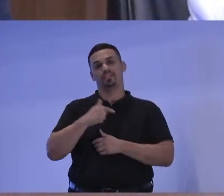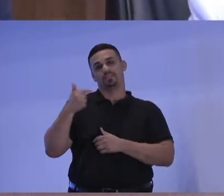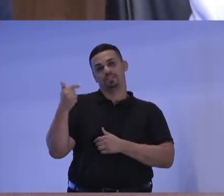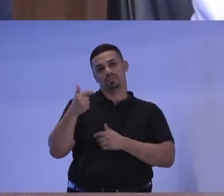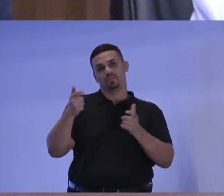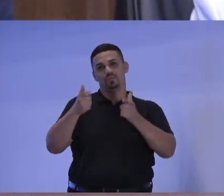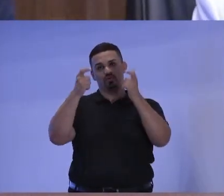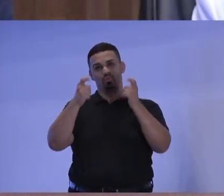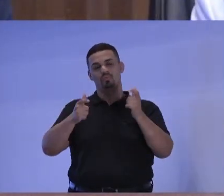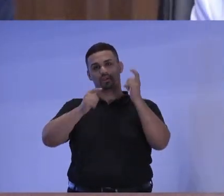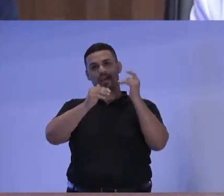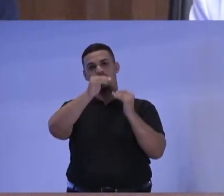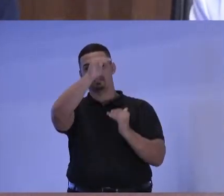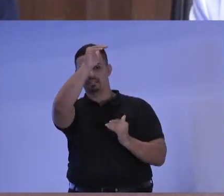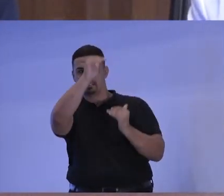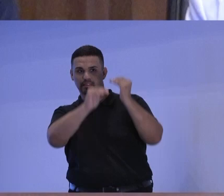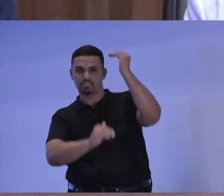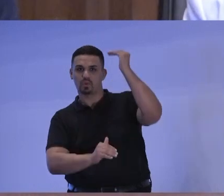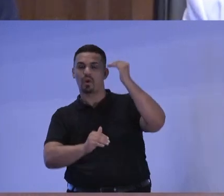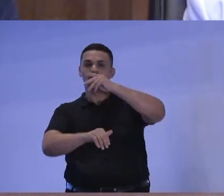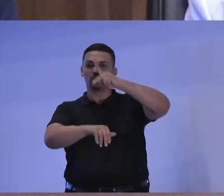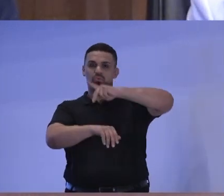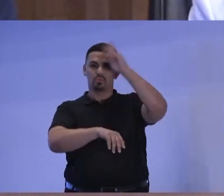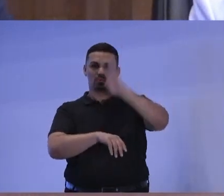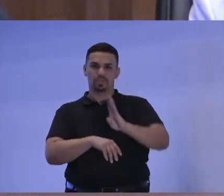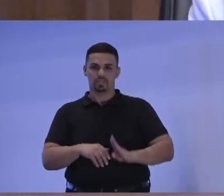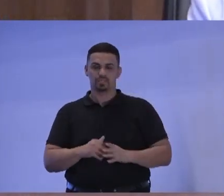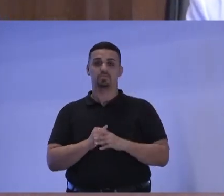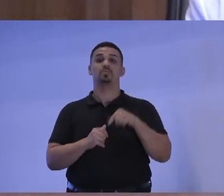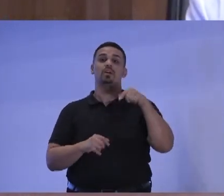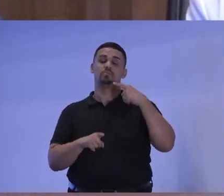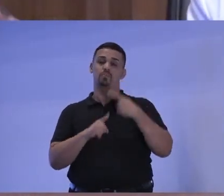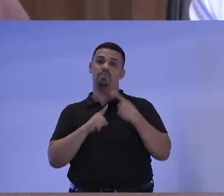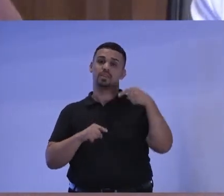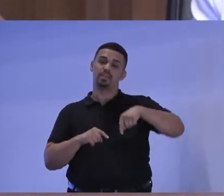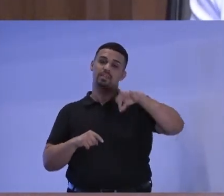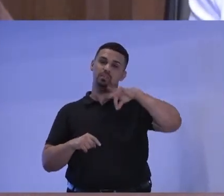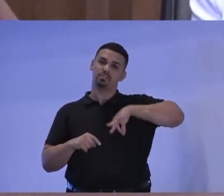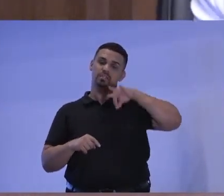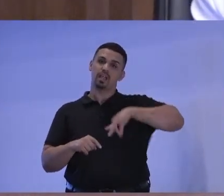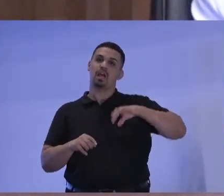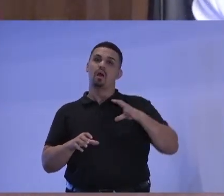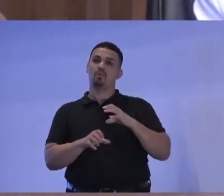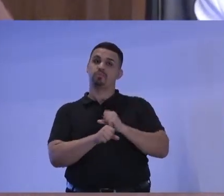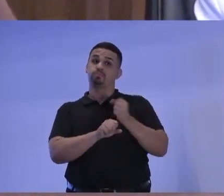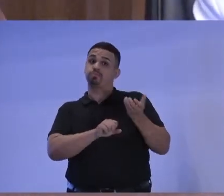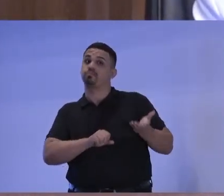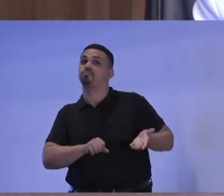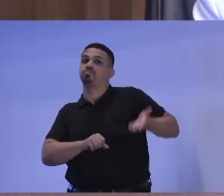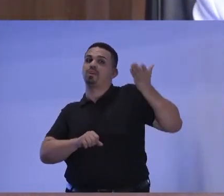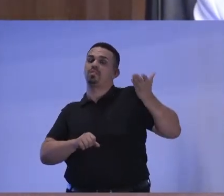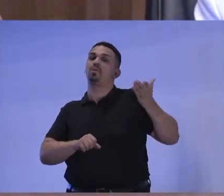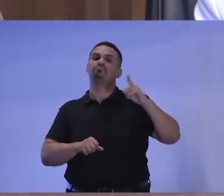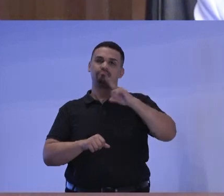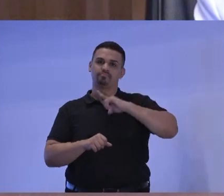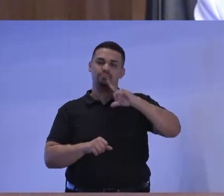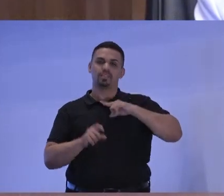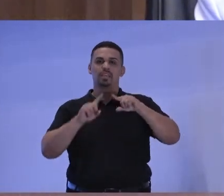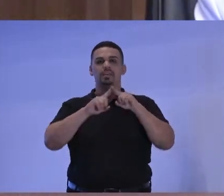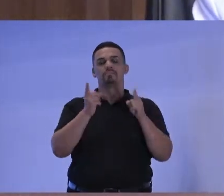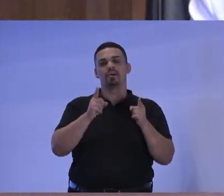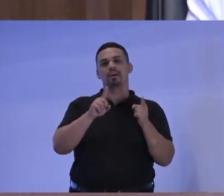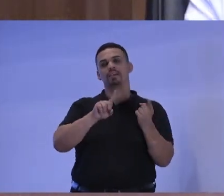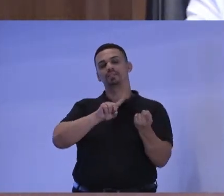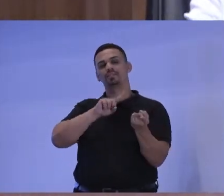uma faixa de renda acima da média nacional, então, a faixa de renda geral calculada média, mas, ao mesmo tempo, a gente tem, segundo o índice de